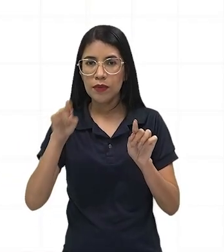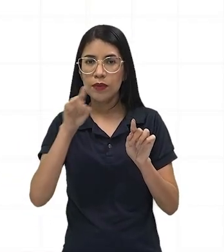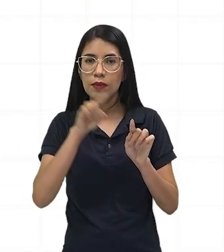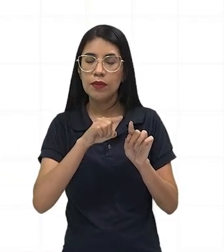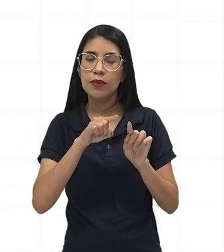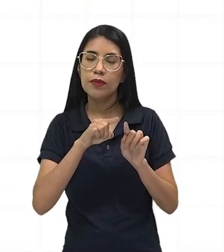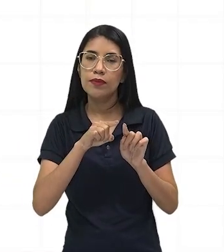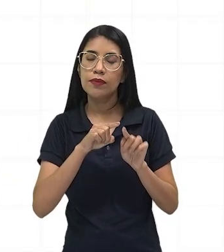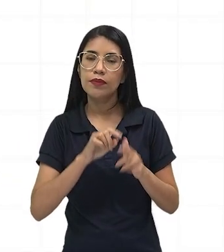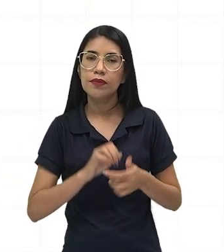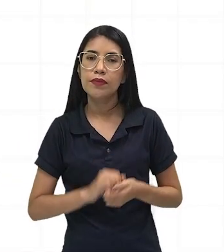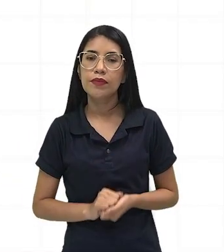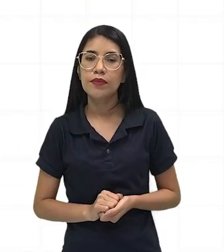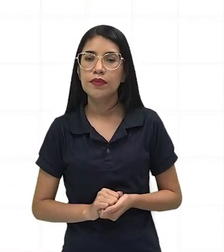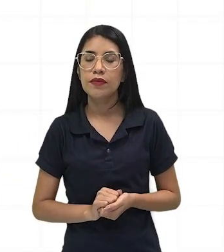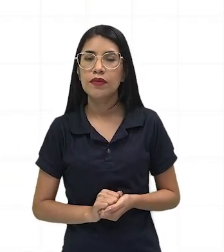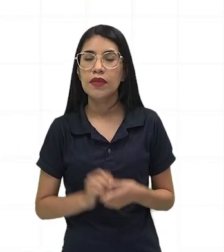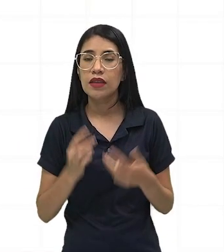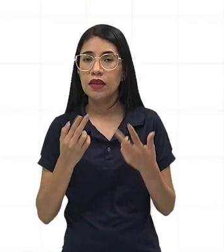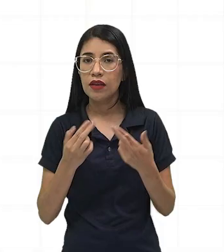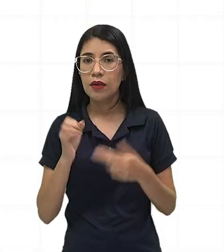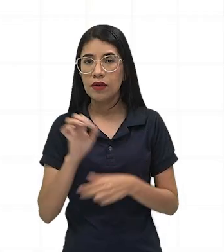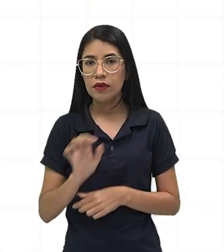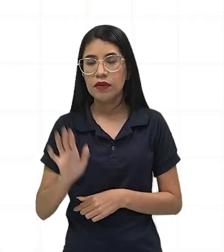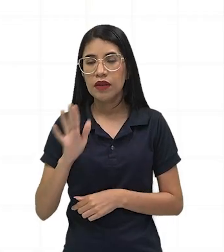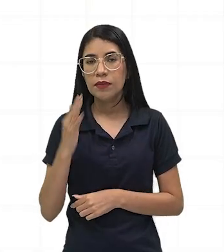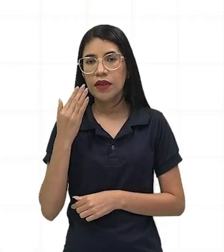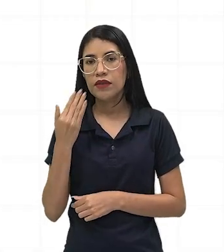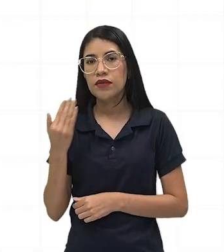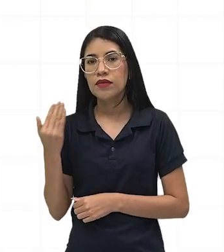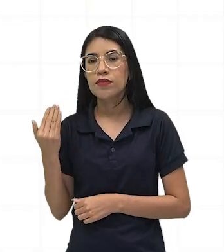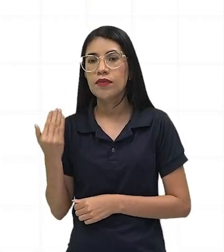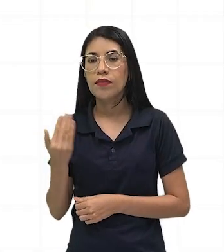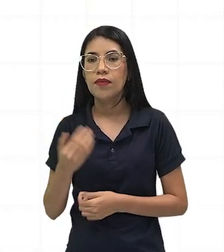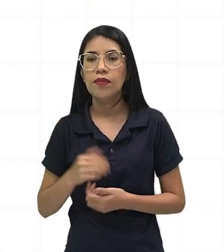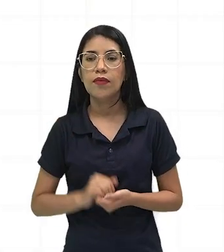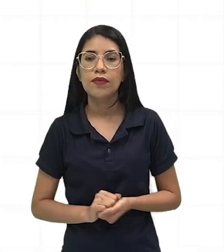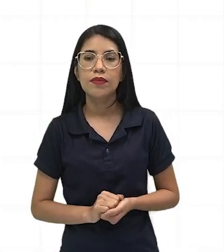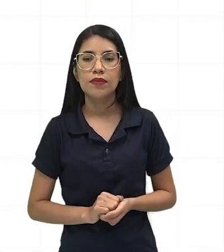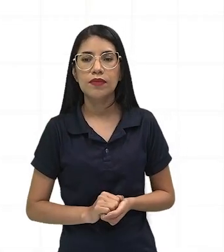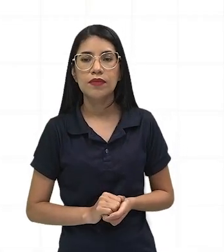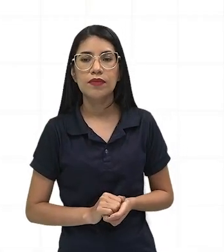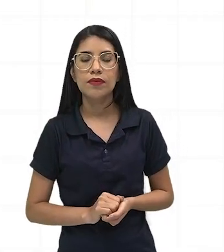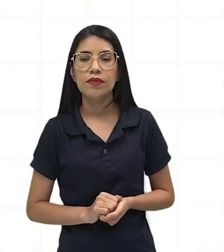o que é circunferência, é exatamente isso aqui,